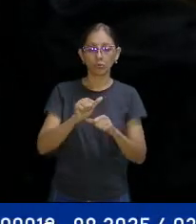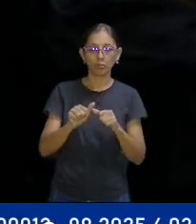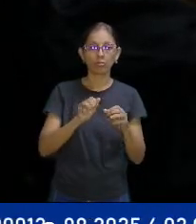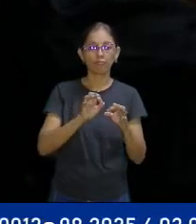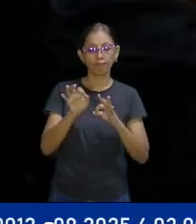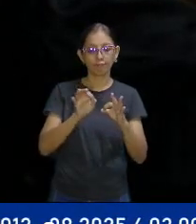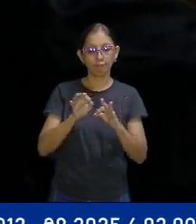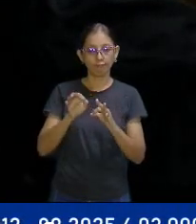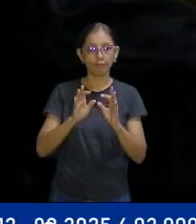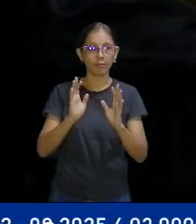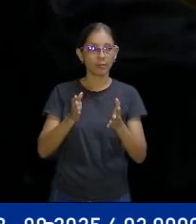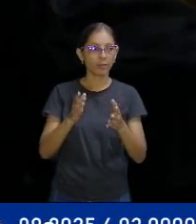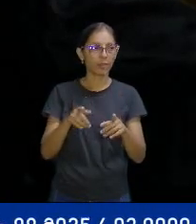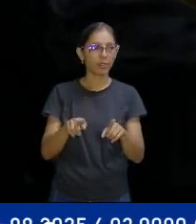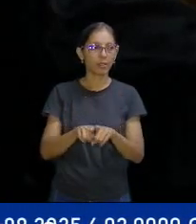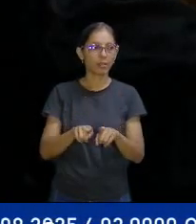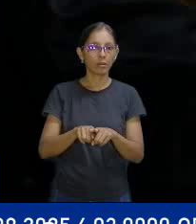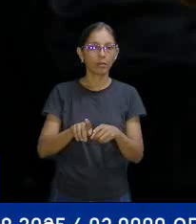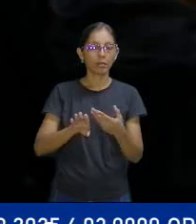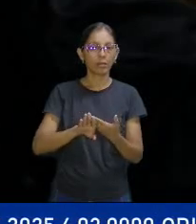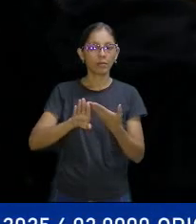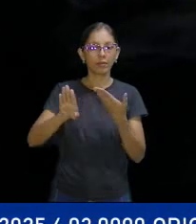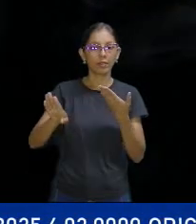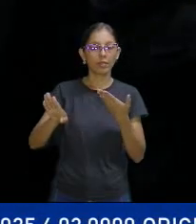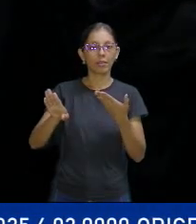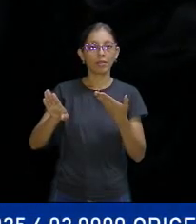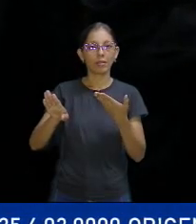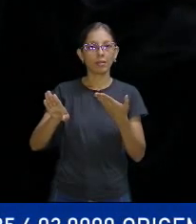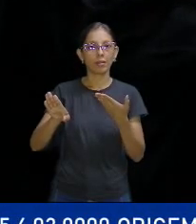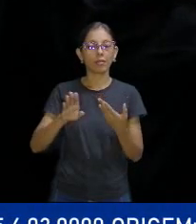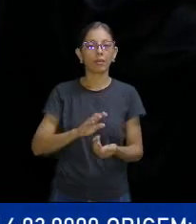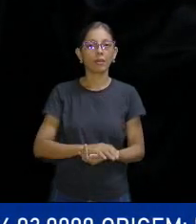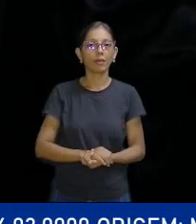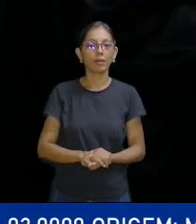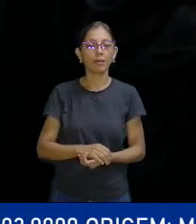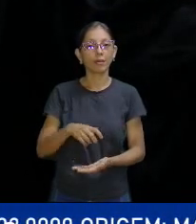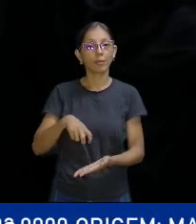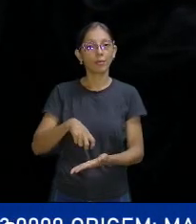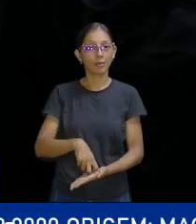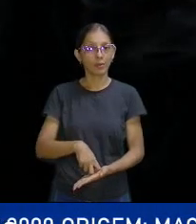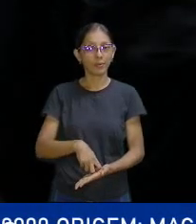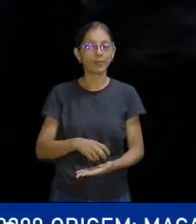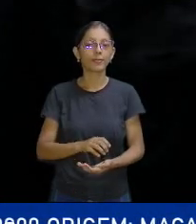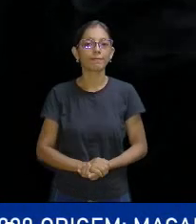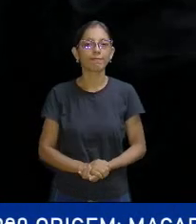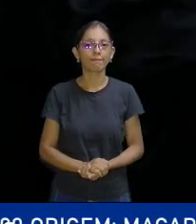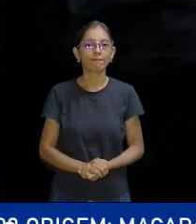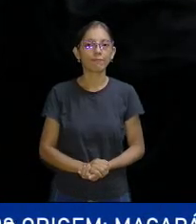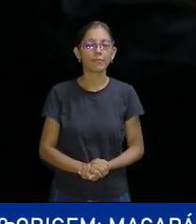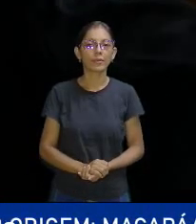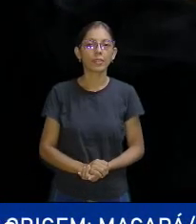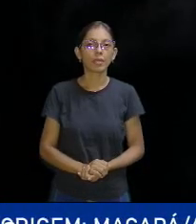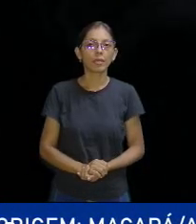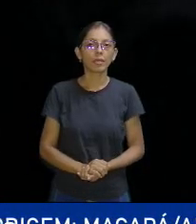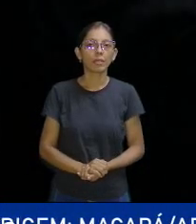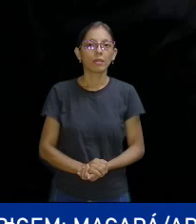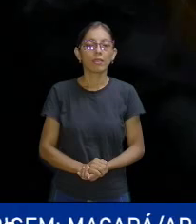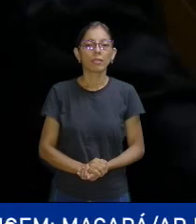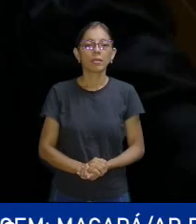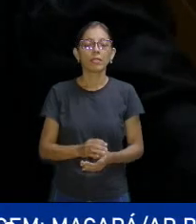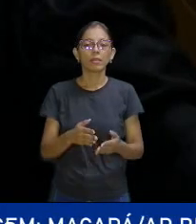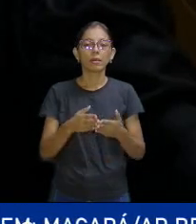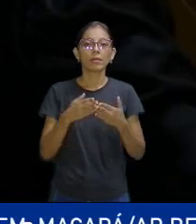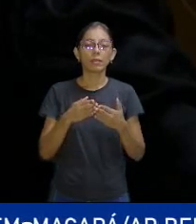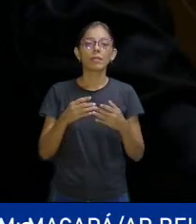e, por conseguinte, o afastamento das penalidades impostas. A agremiação solicitou que os efeitos negativos da